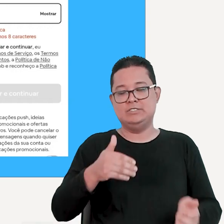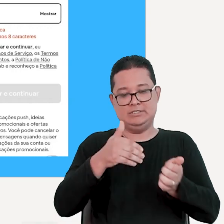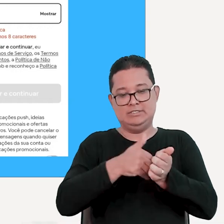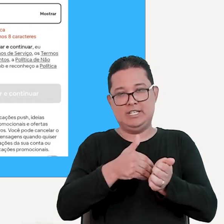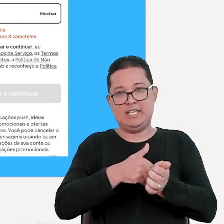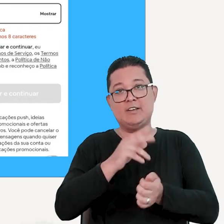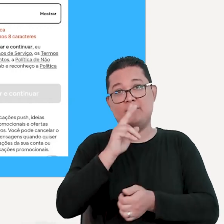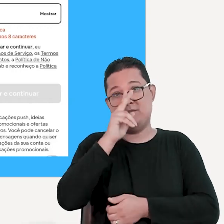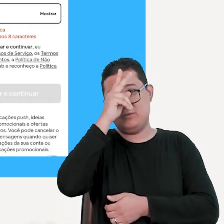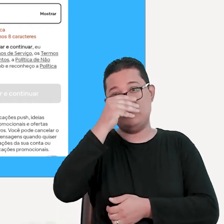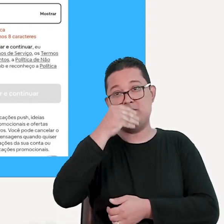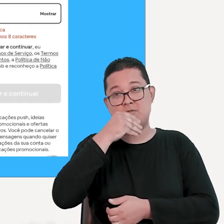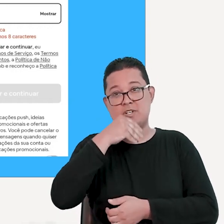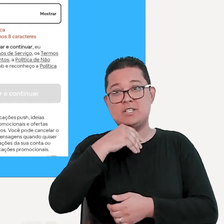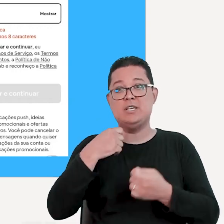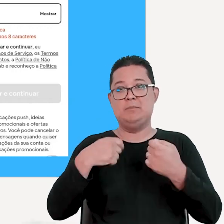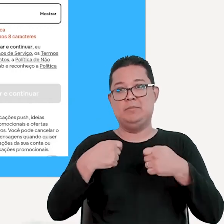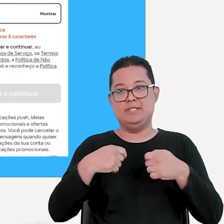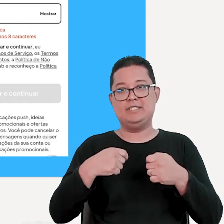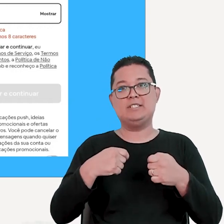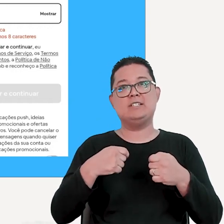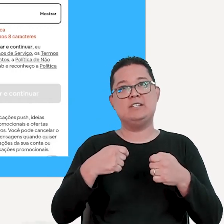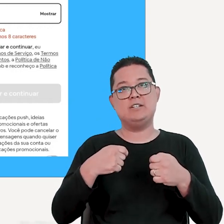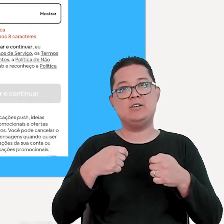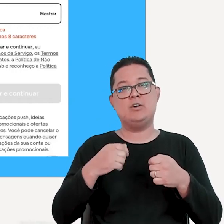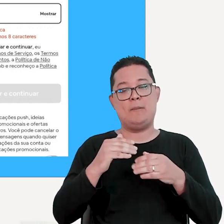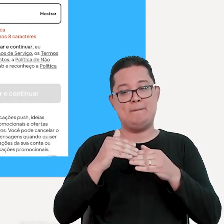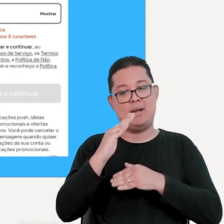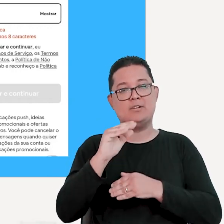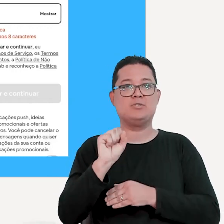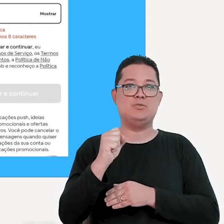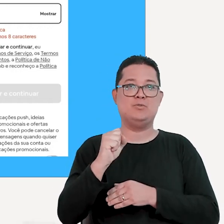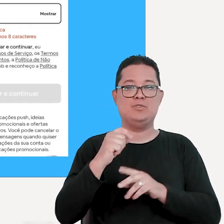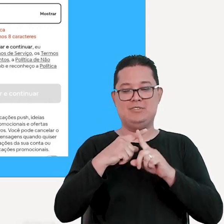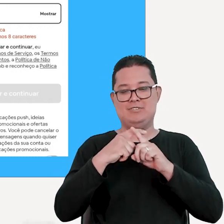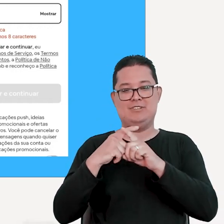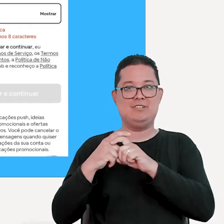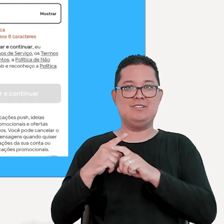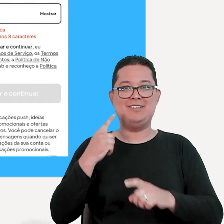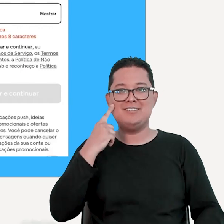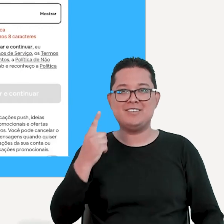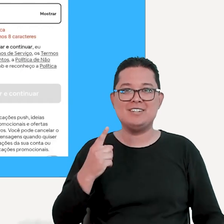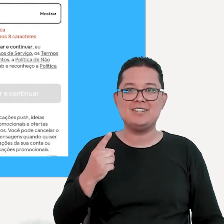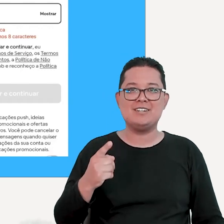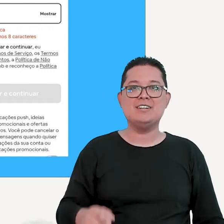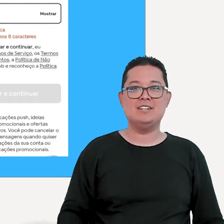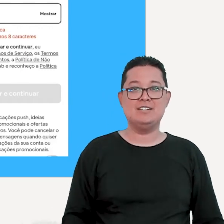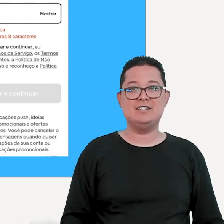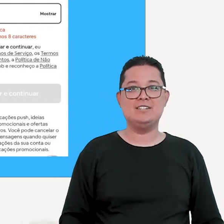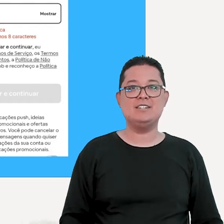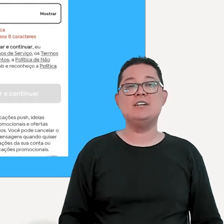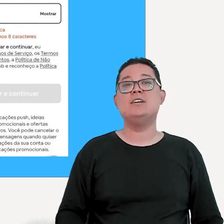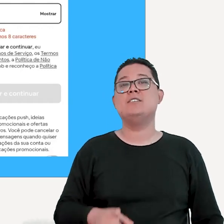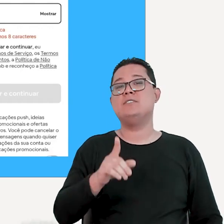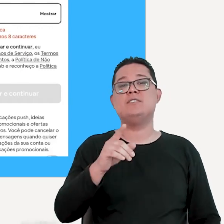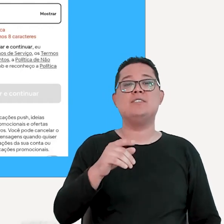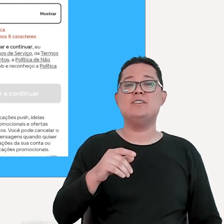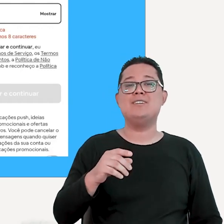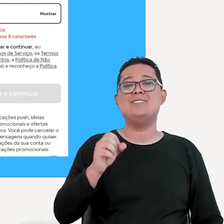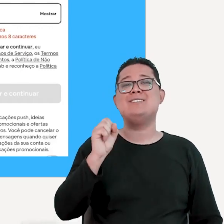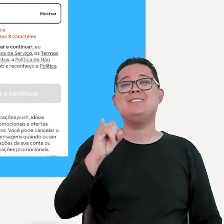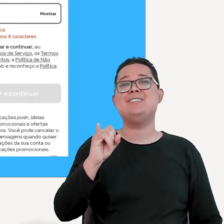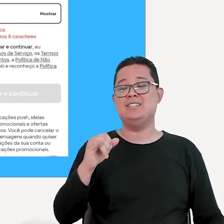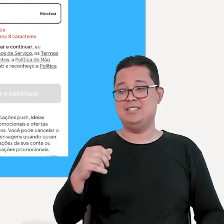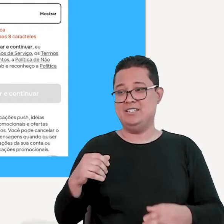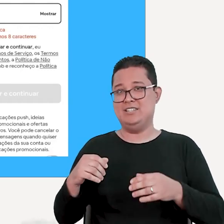de pelo menos 8 caracteres. Então, eu não preciso clicar num botão continuar para ele me aparecer, para ele